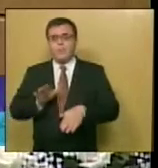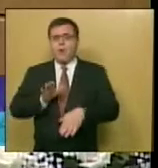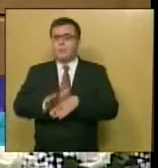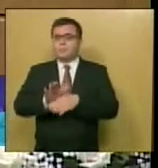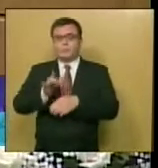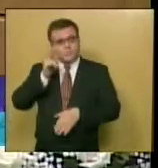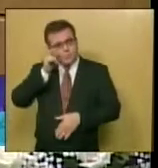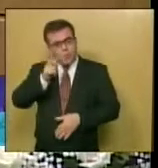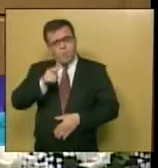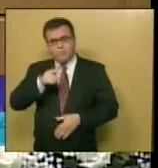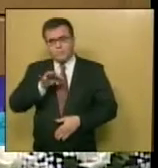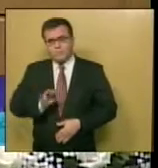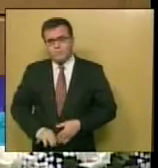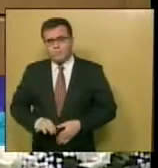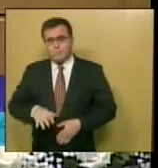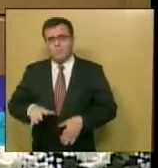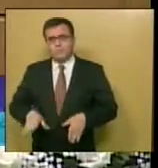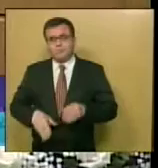se